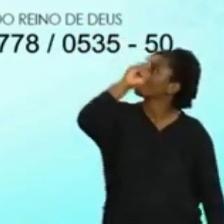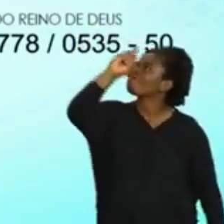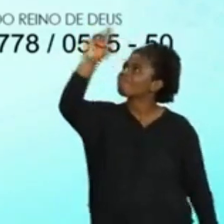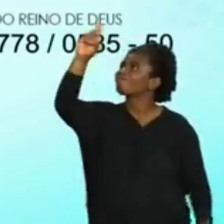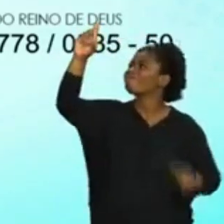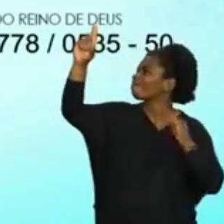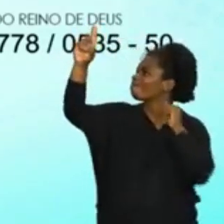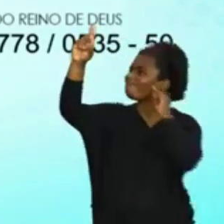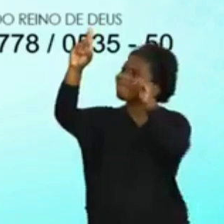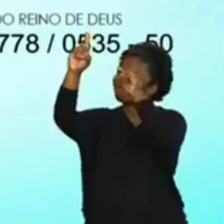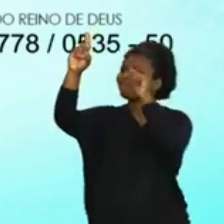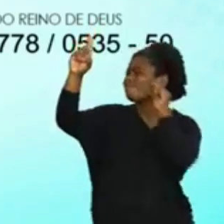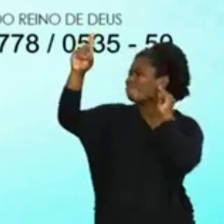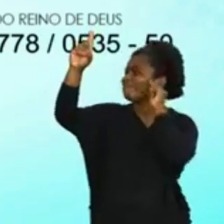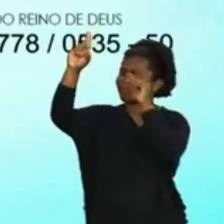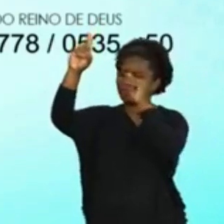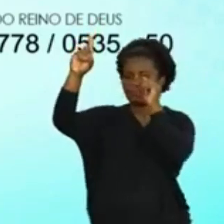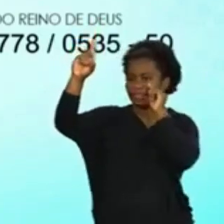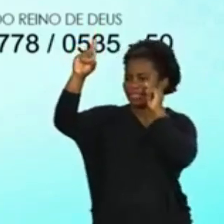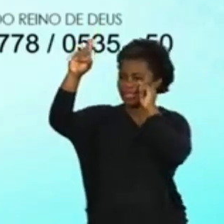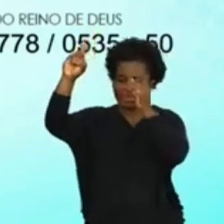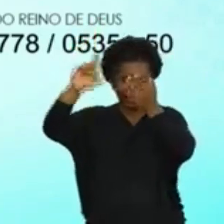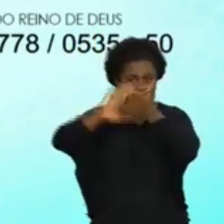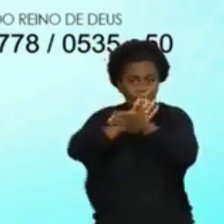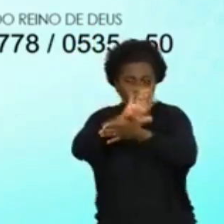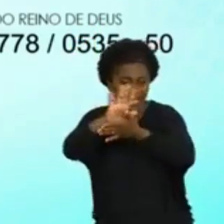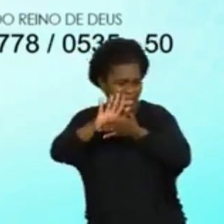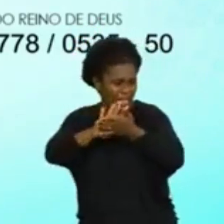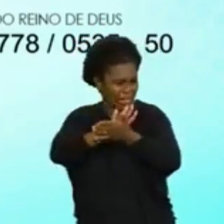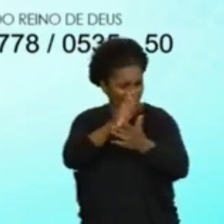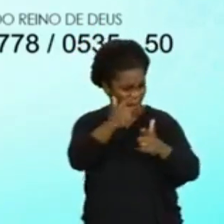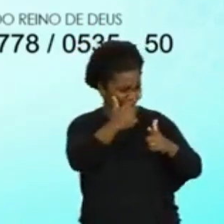com compromisso contigo.